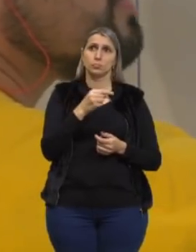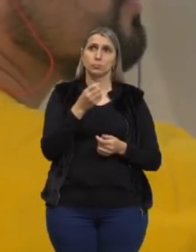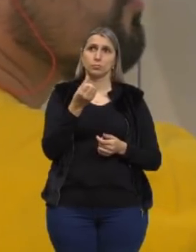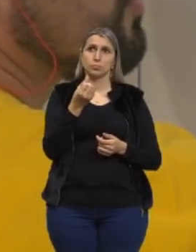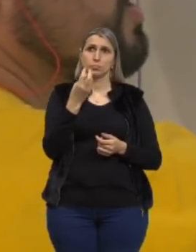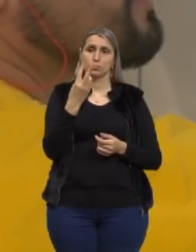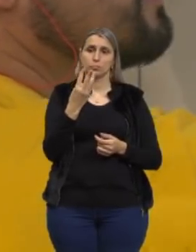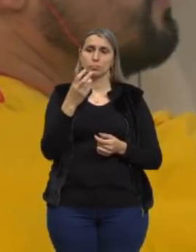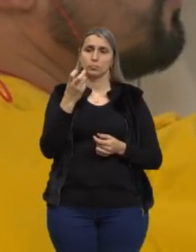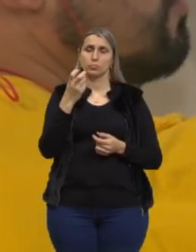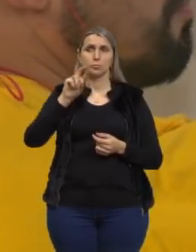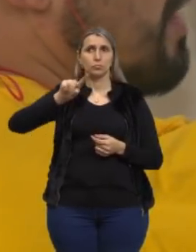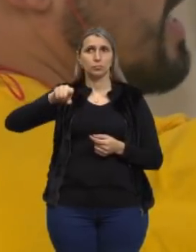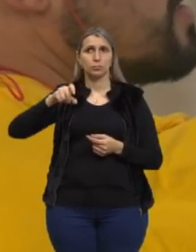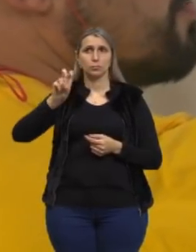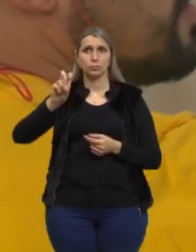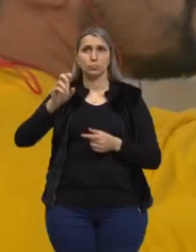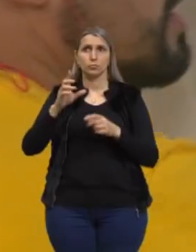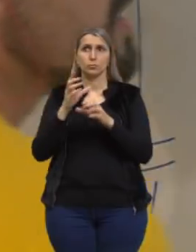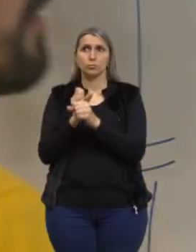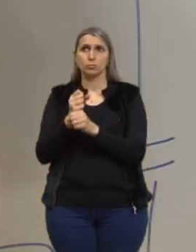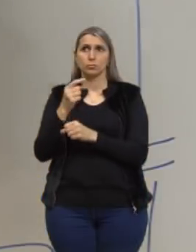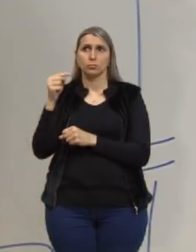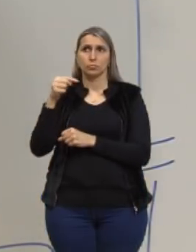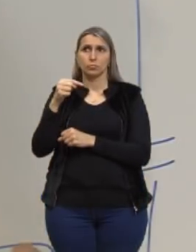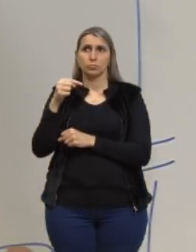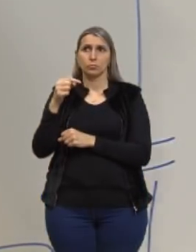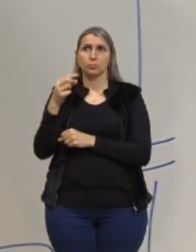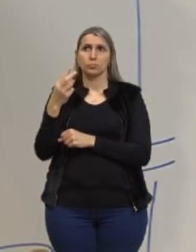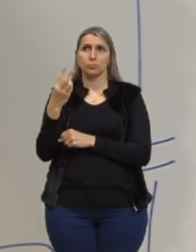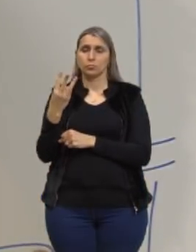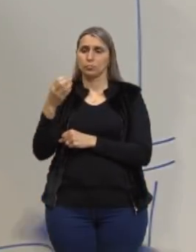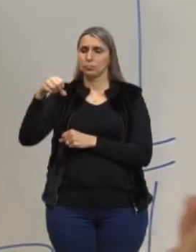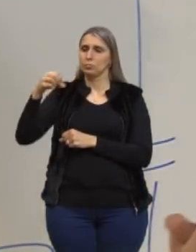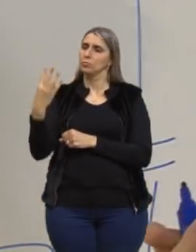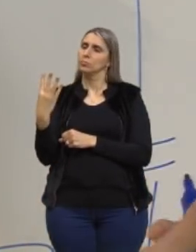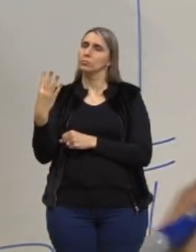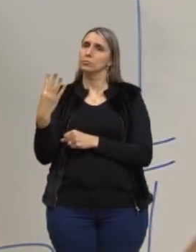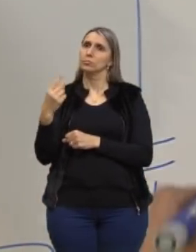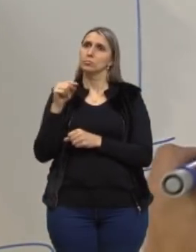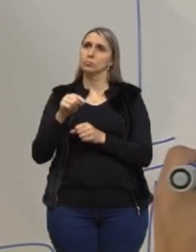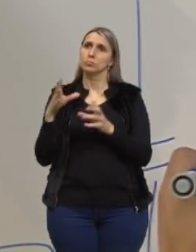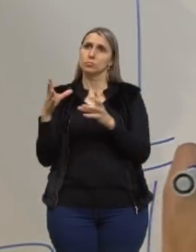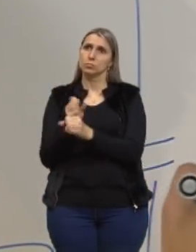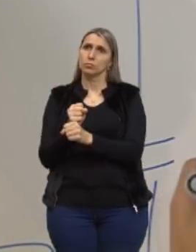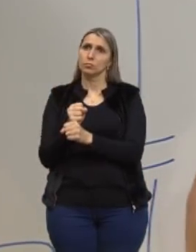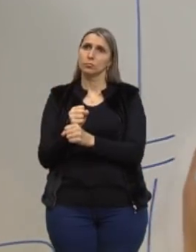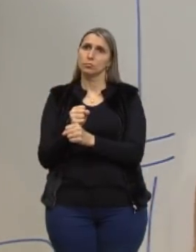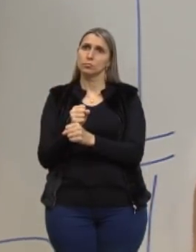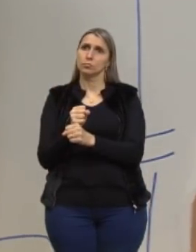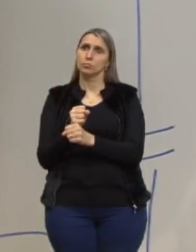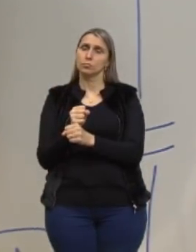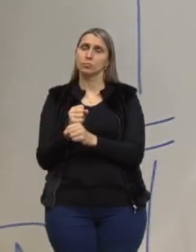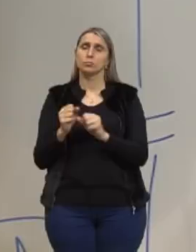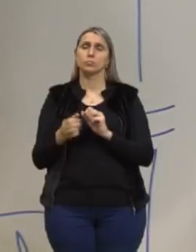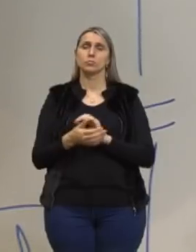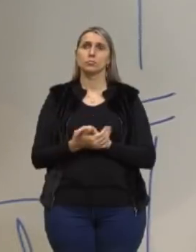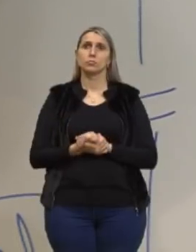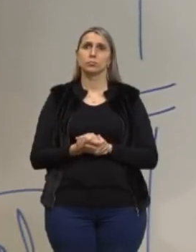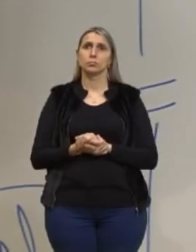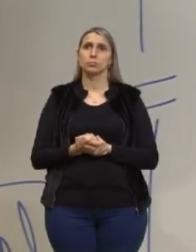600 e 35,5 mais - 394 isso é uma soma né